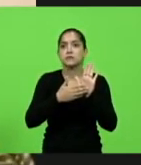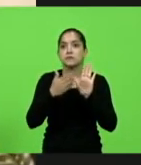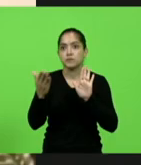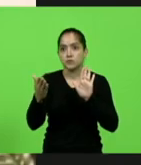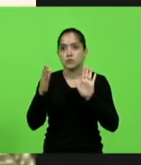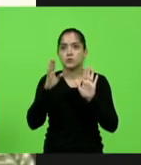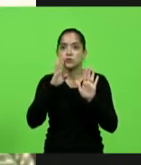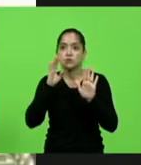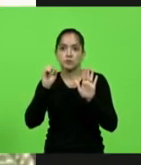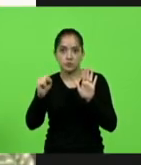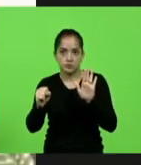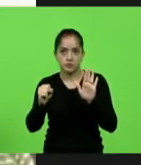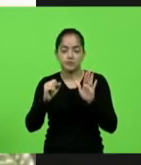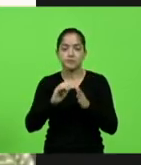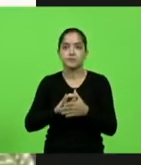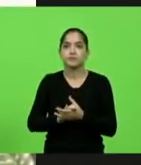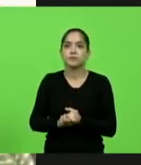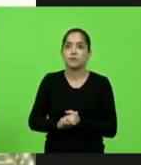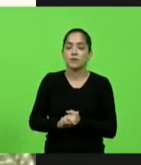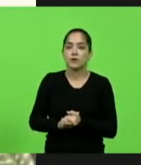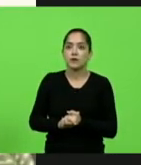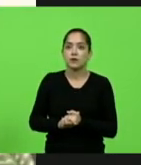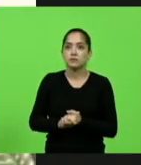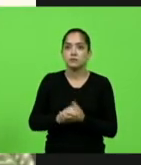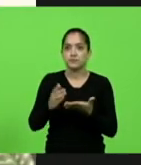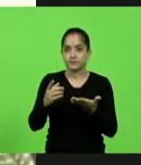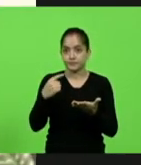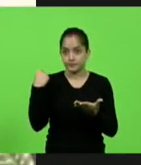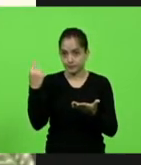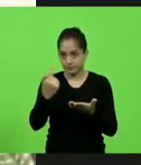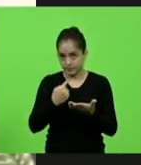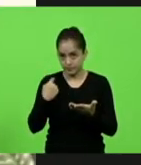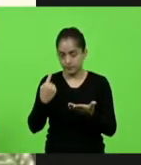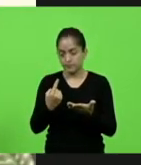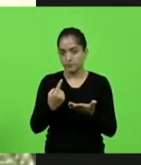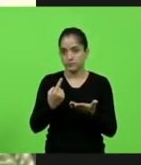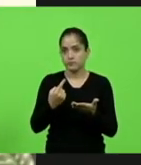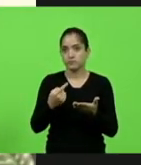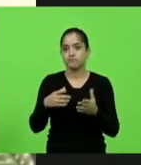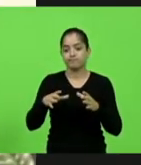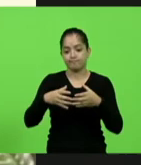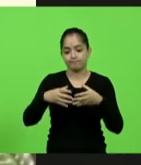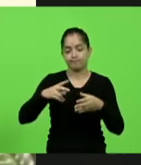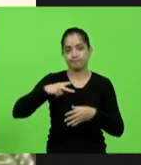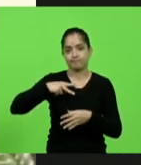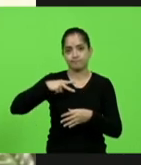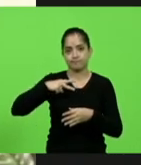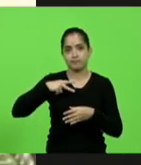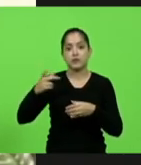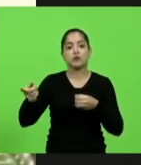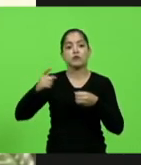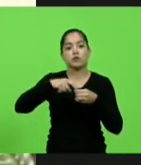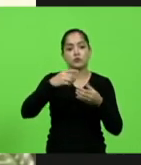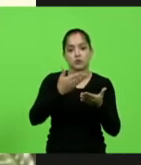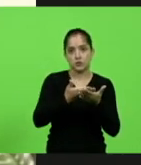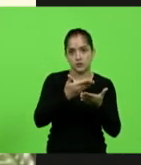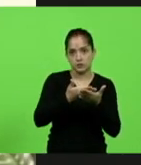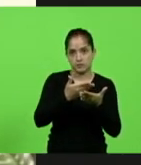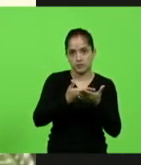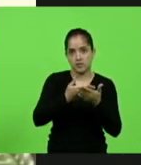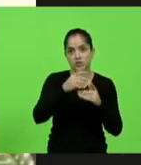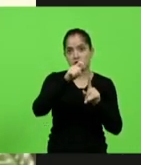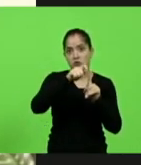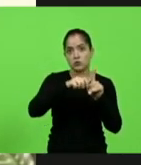como atividade essencial. Nós, da rede privada, voltamos às aulas já no mês de março,